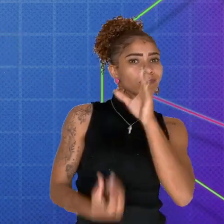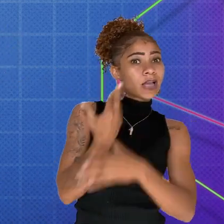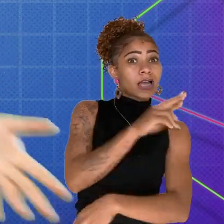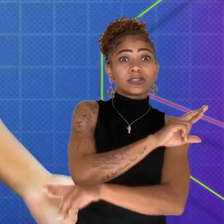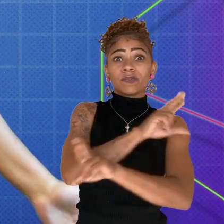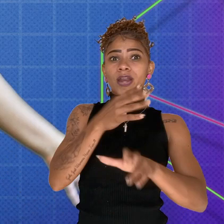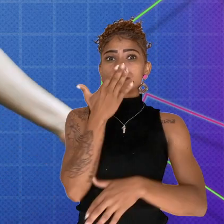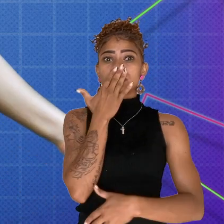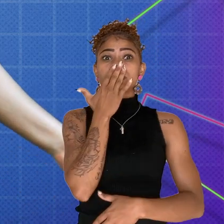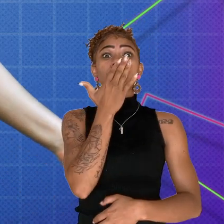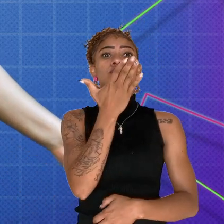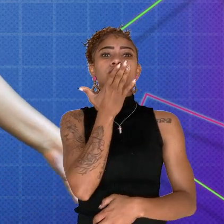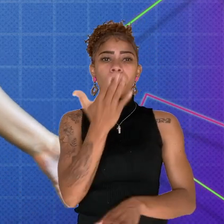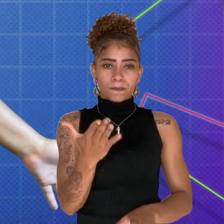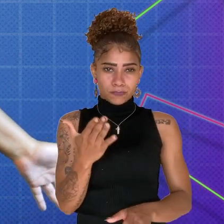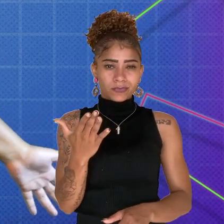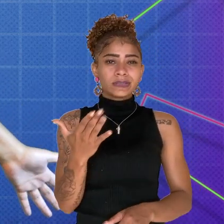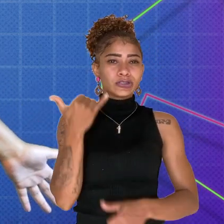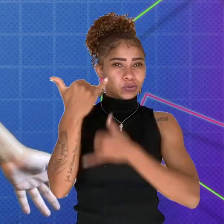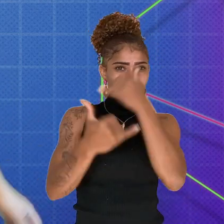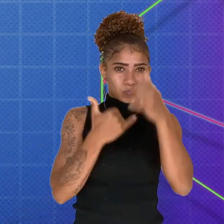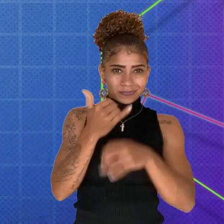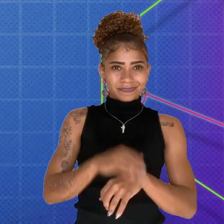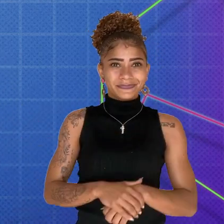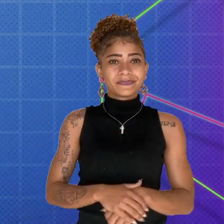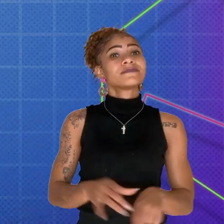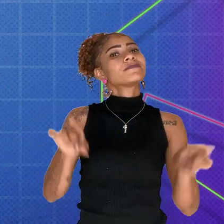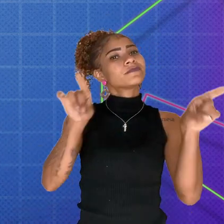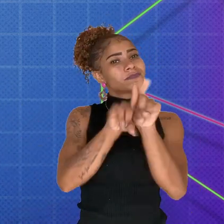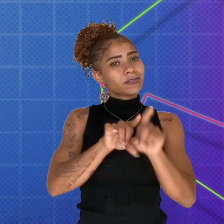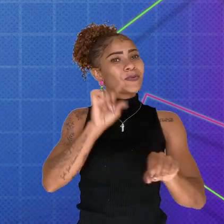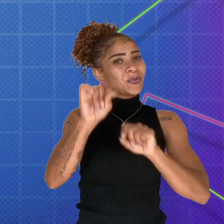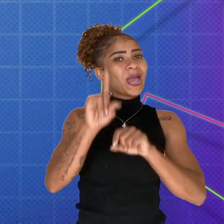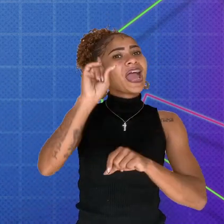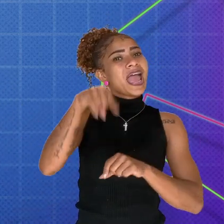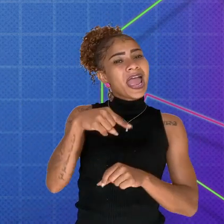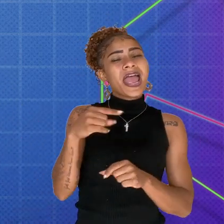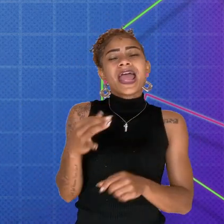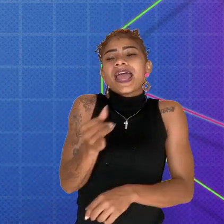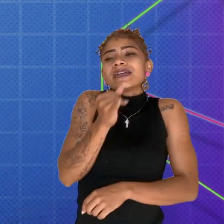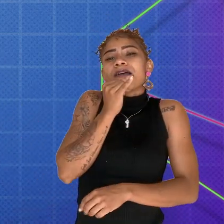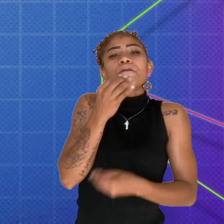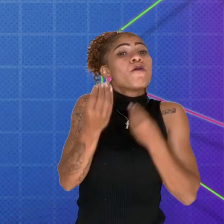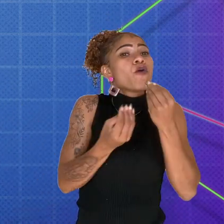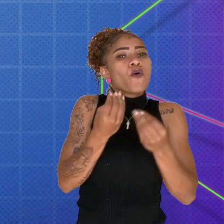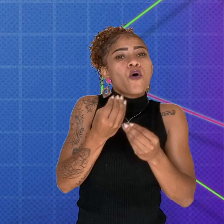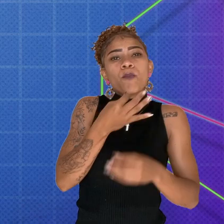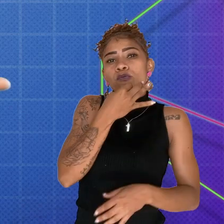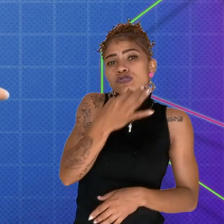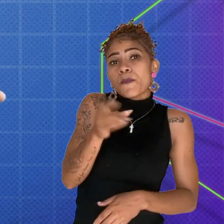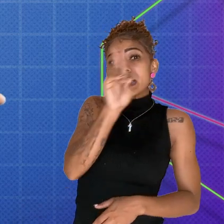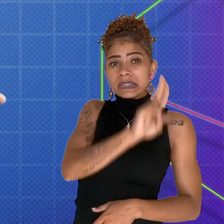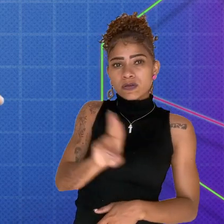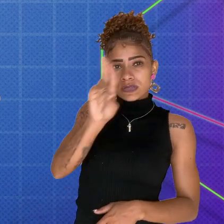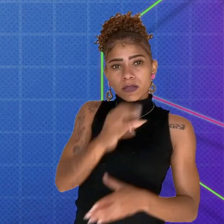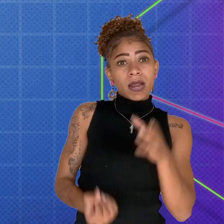criar diferentes tipos de jogabilidade e imersão para o jogador. E também são belos exemplos de como o som pode ser